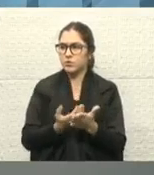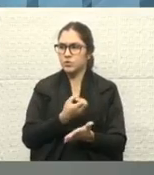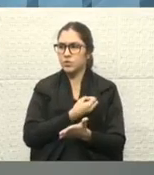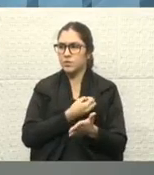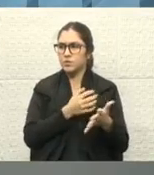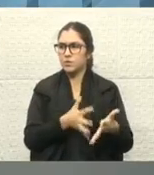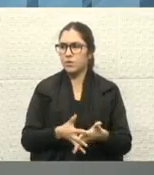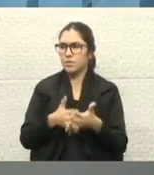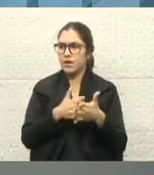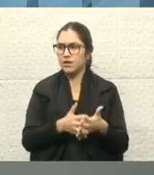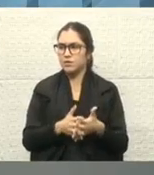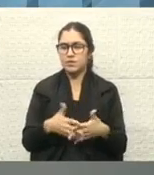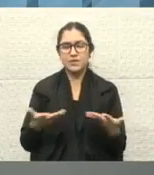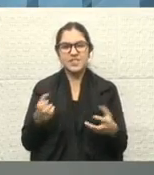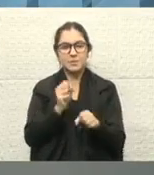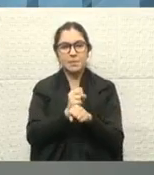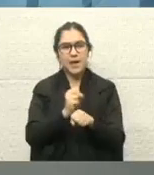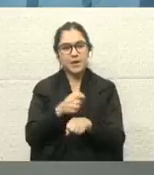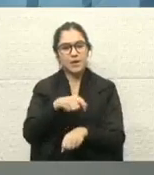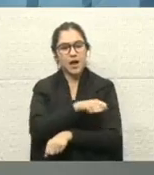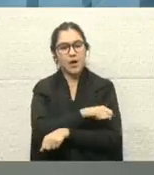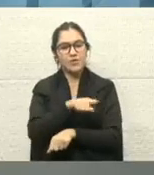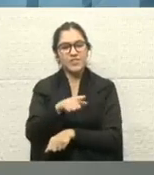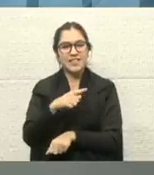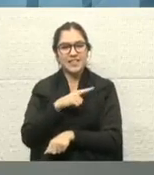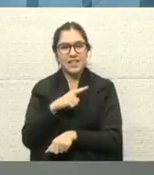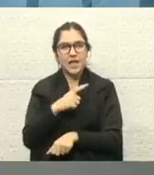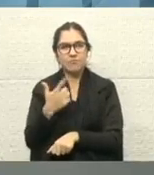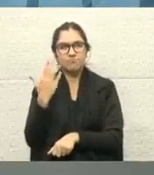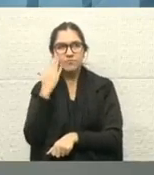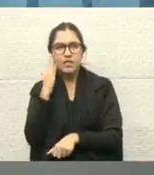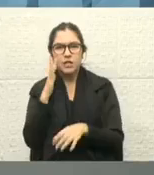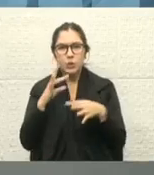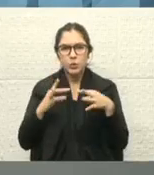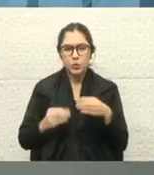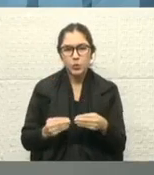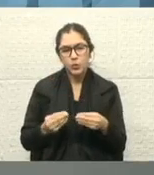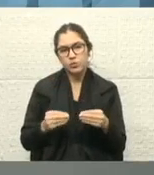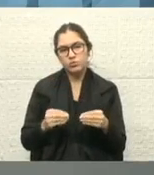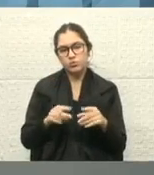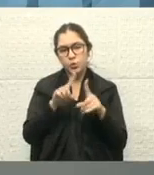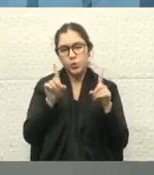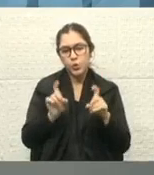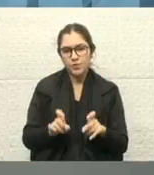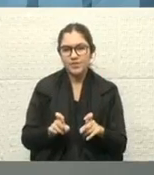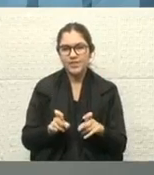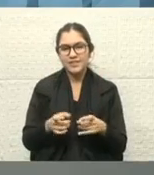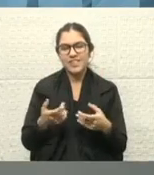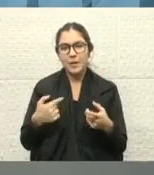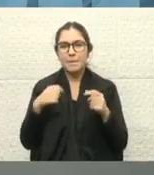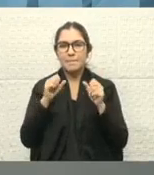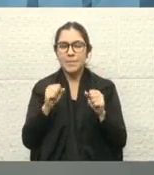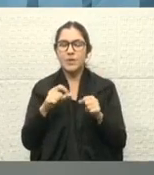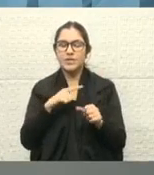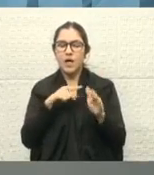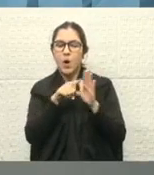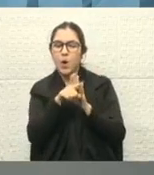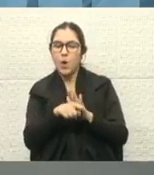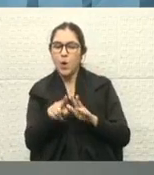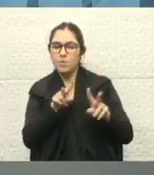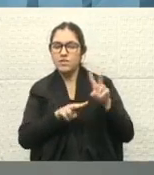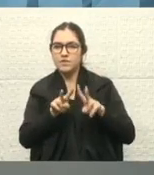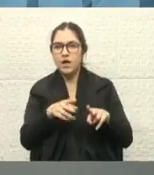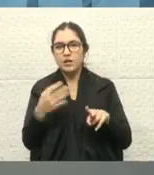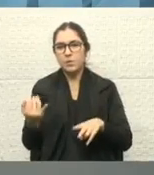números complexos. Espero que com essa aula você tenha sanado suas dúvidas a respeito desse conjunto e possa ter observado a